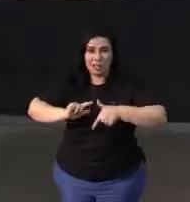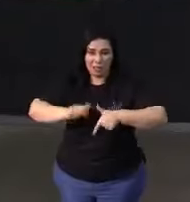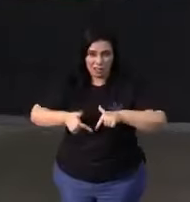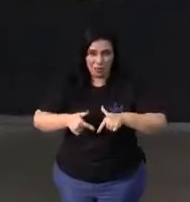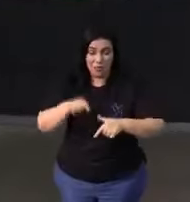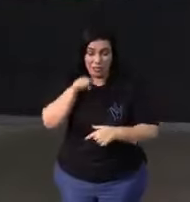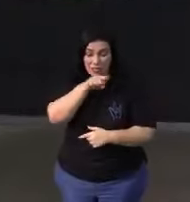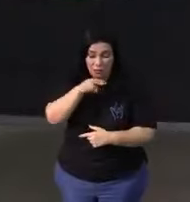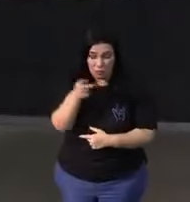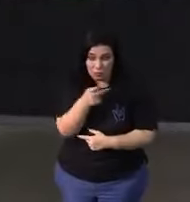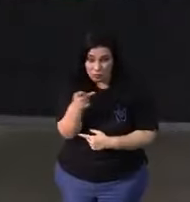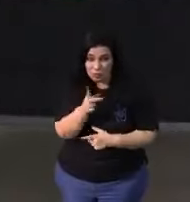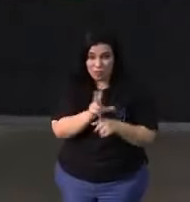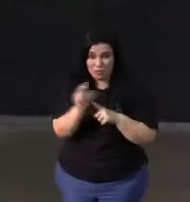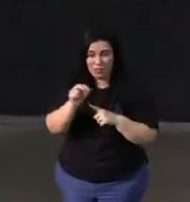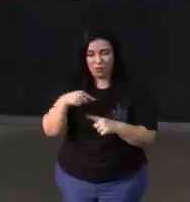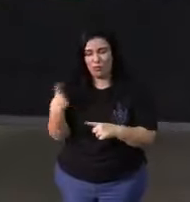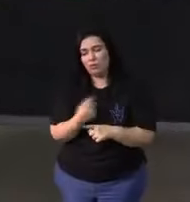também.